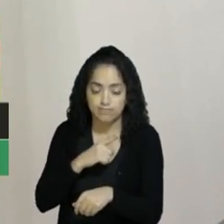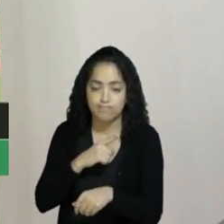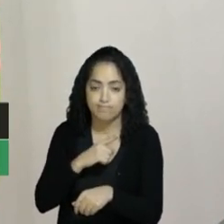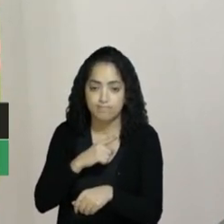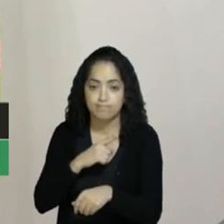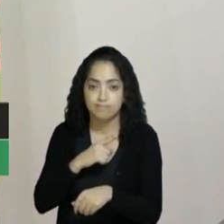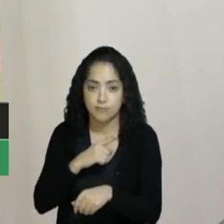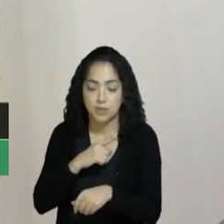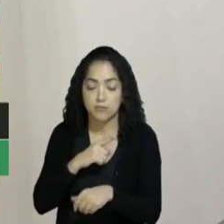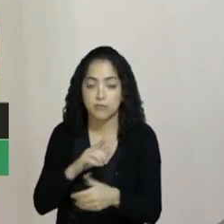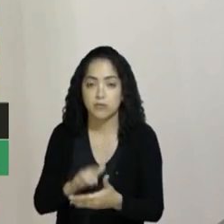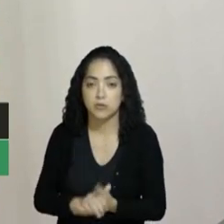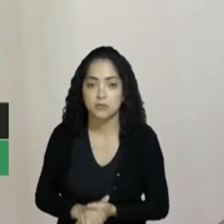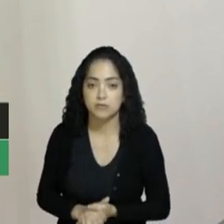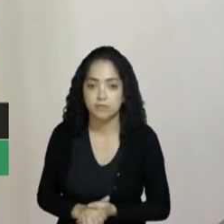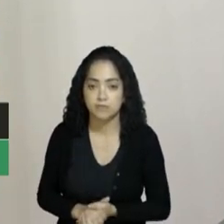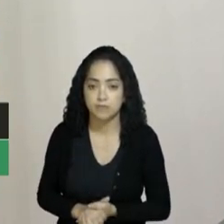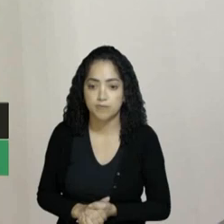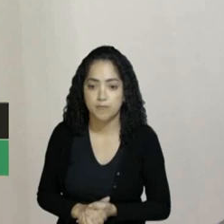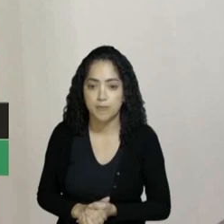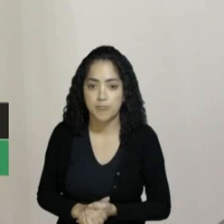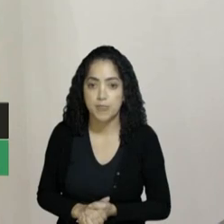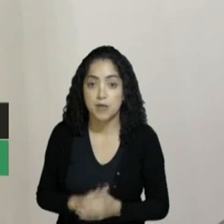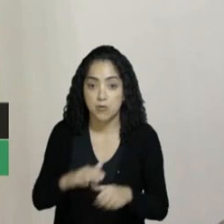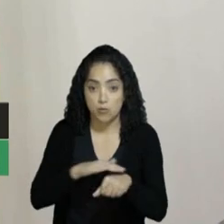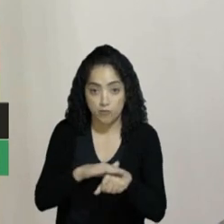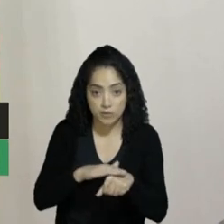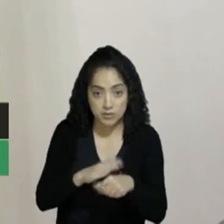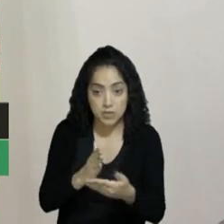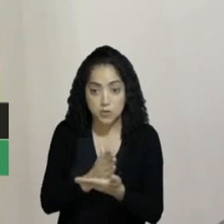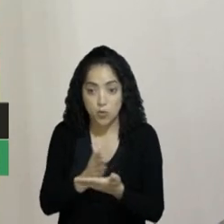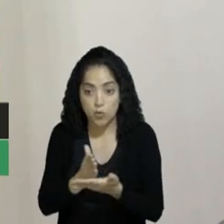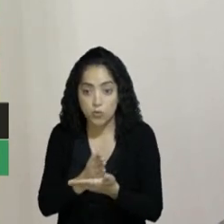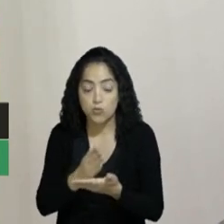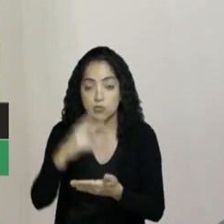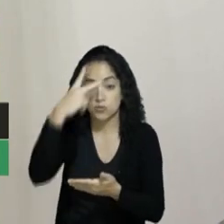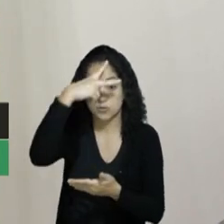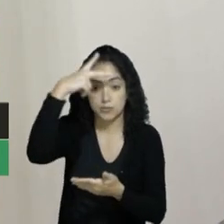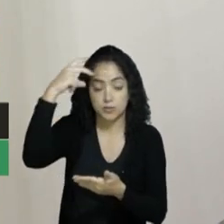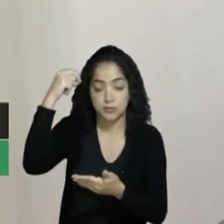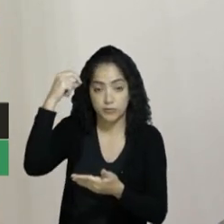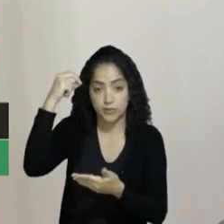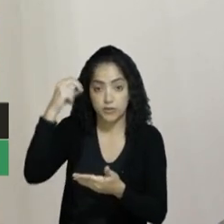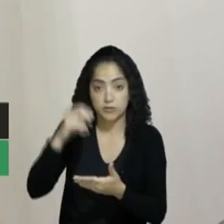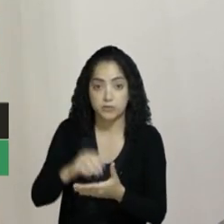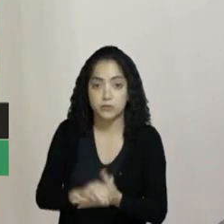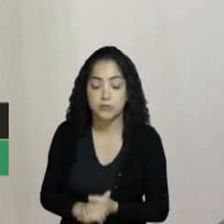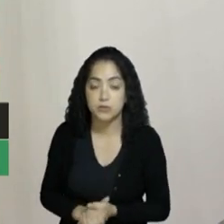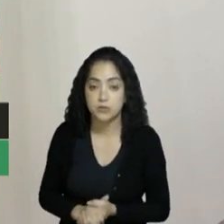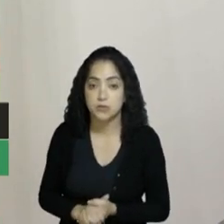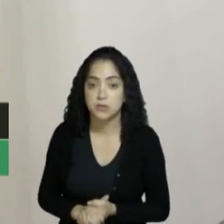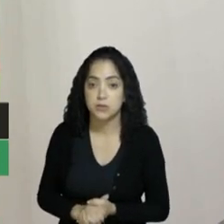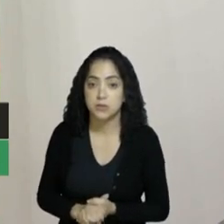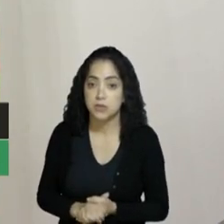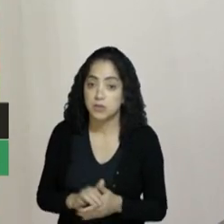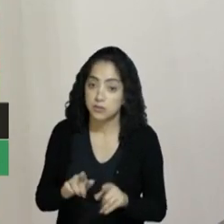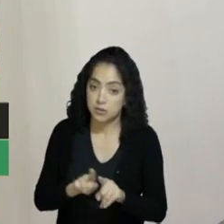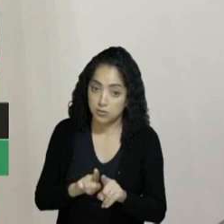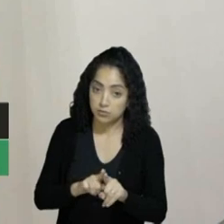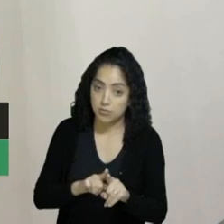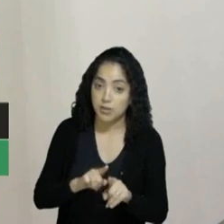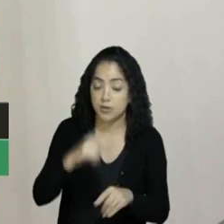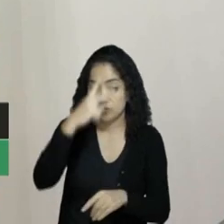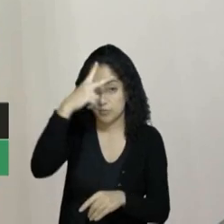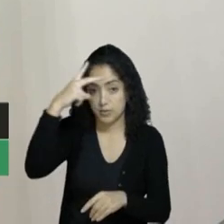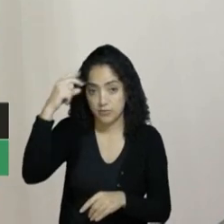de Balneário Arroio do Silva. Conversei com os prefeitos, prefeito Moacir, lá de São João do Sul, prefeito Almides, da